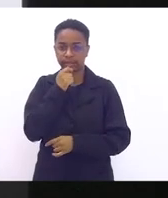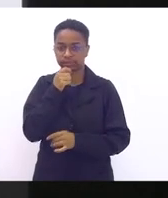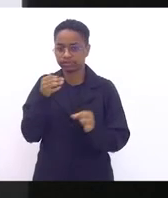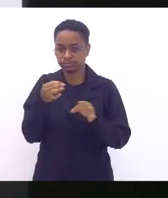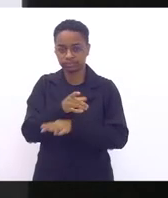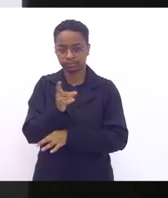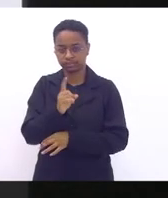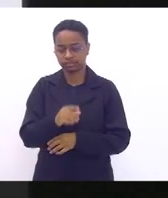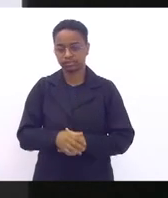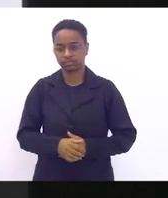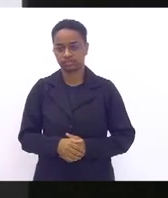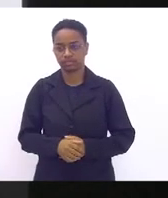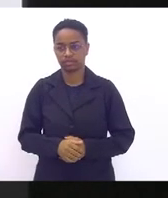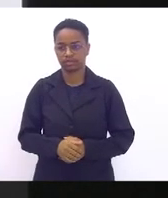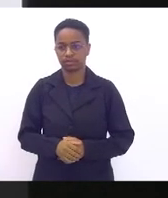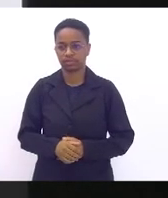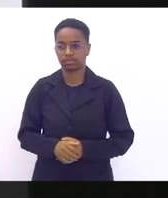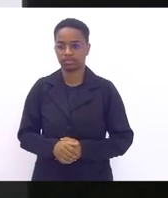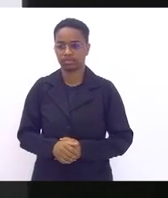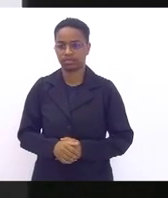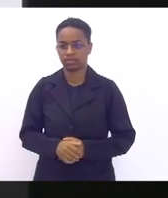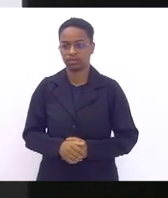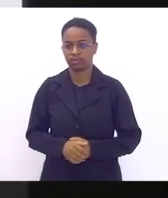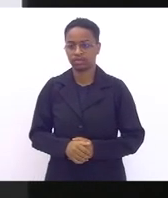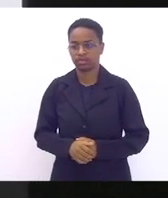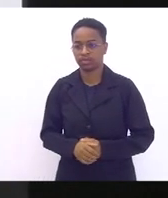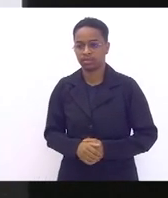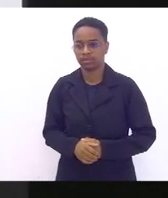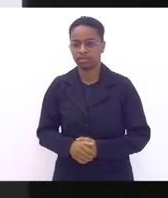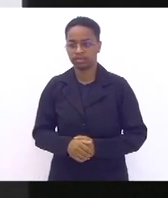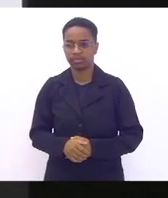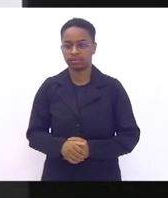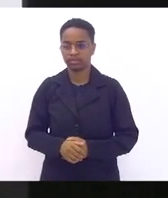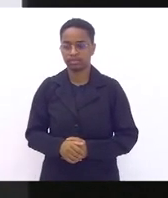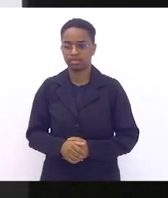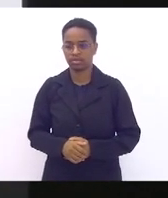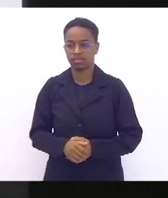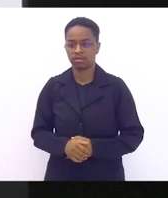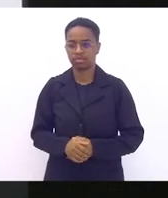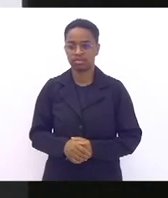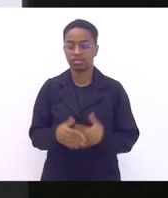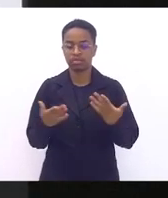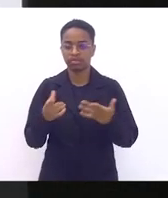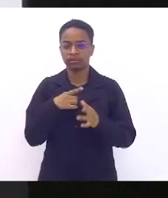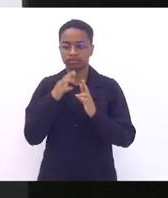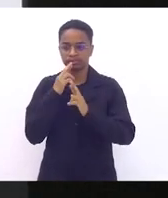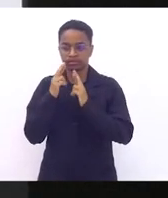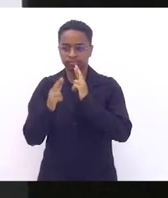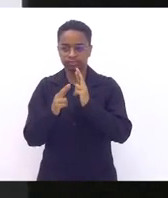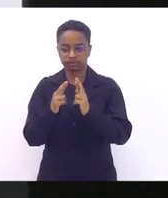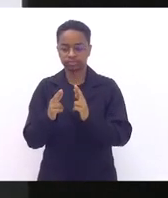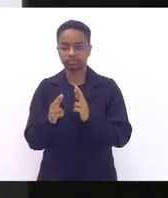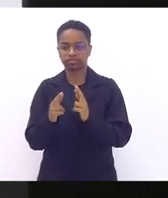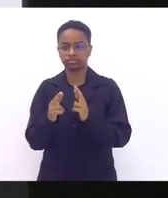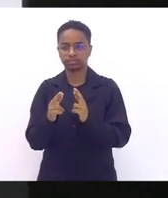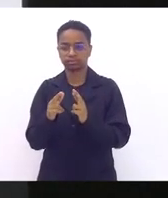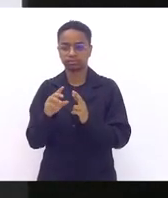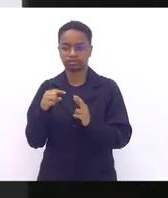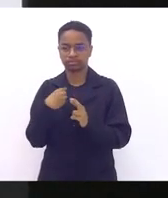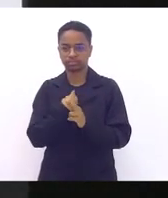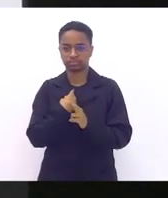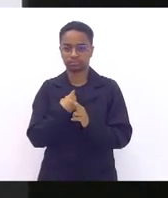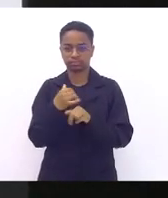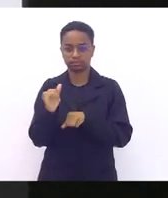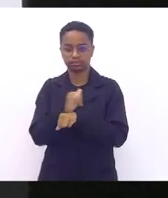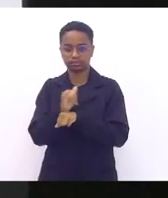totalmente efetivado. Com base nesse resultado, digamos assim, a gente mudou a